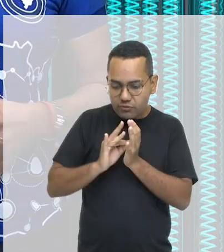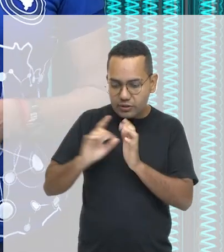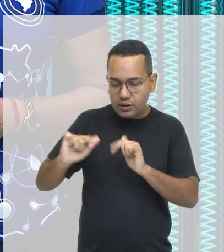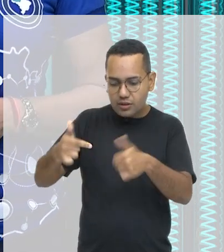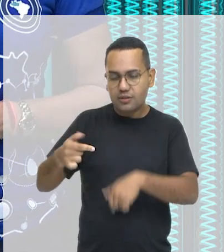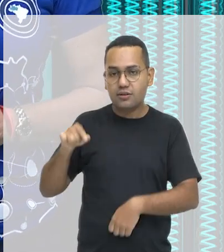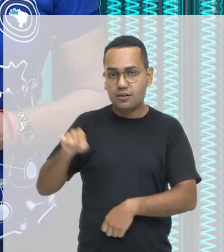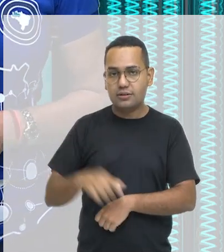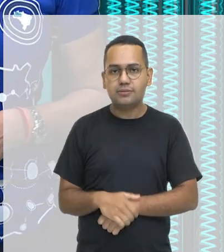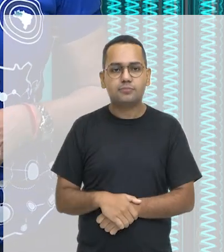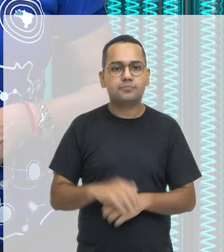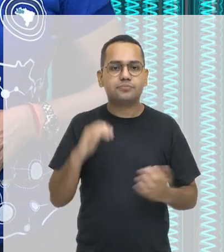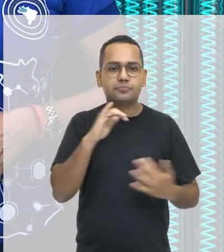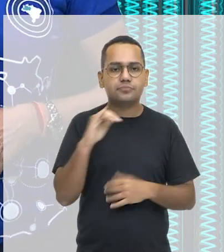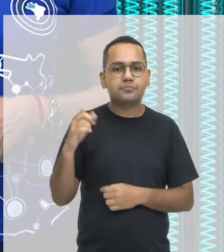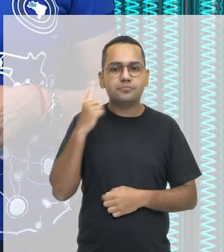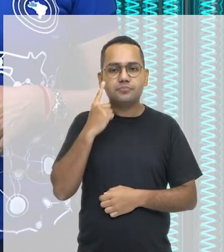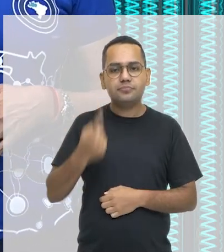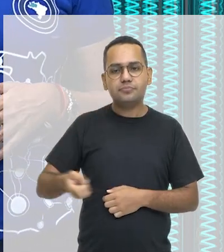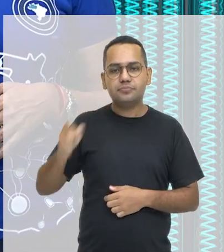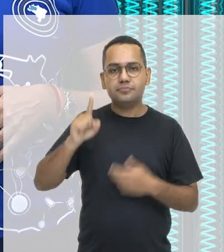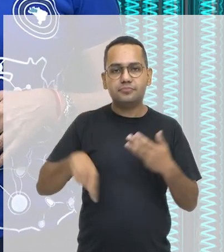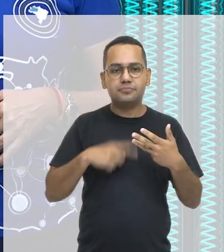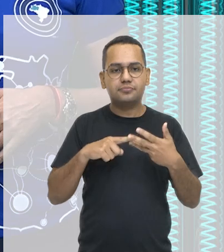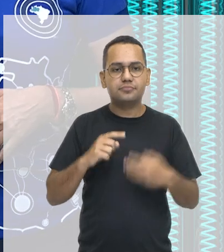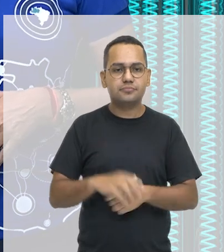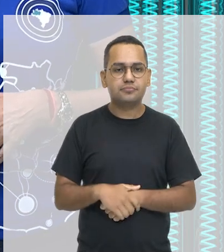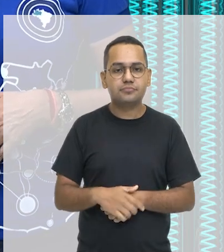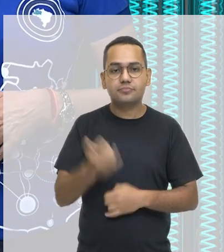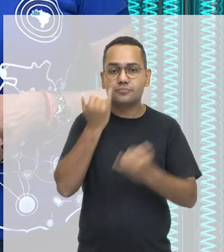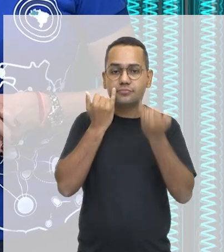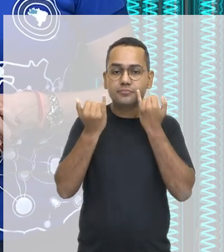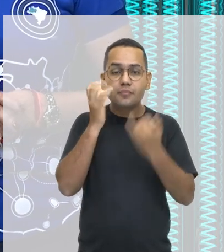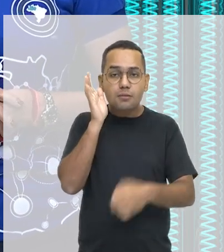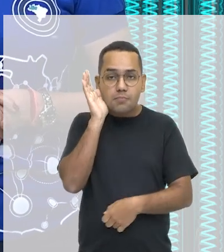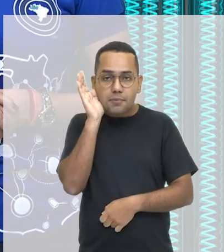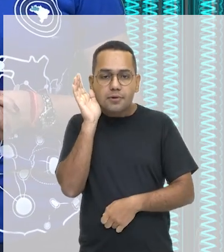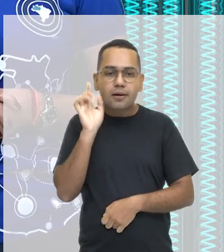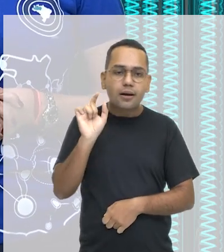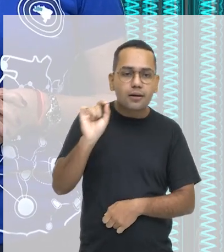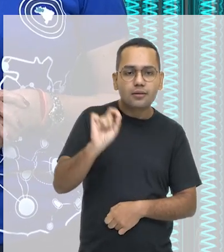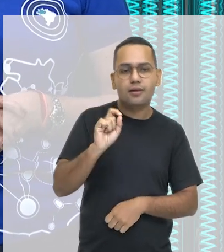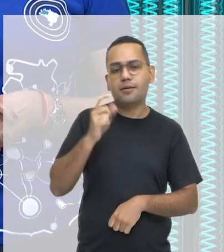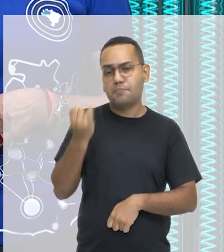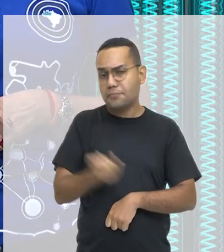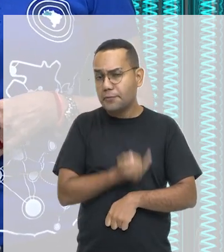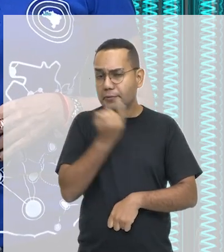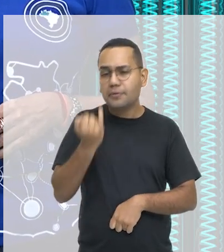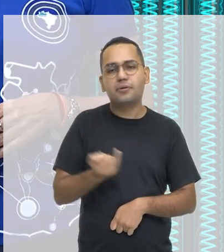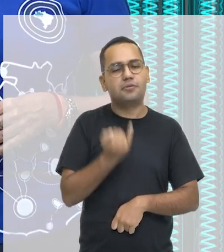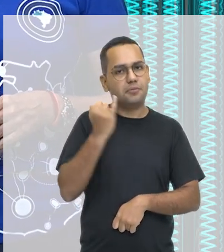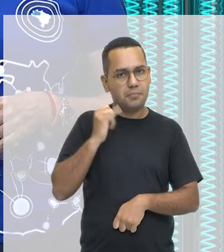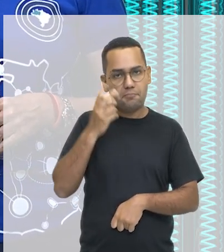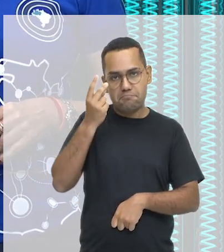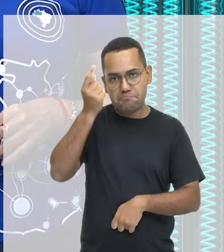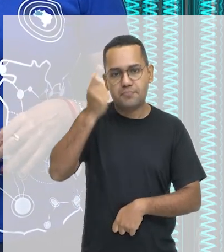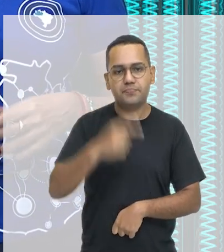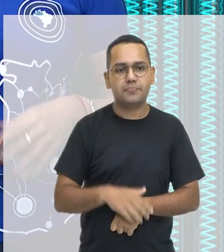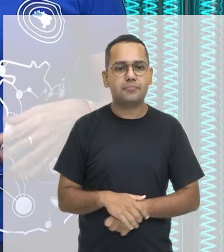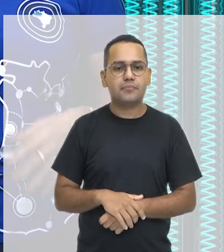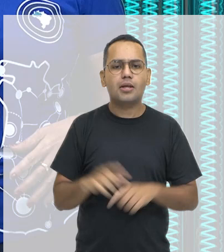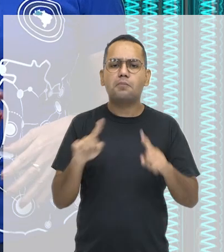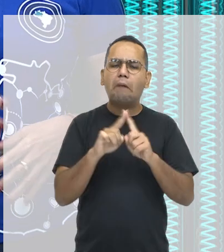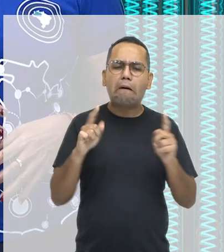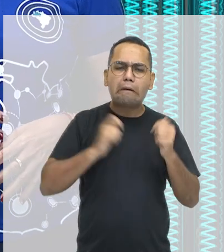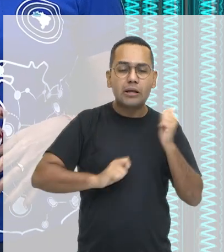Em momentos de escuta, a técnica de escuta ativa é crucial na improvisação. Os atores devem estar atentos